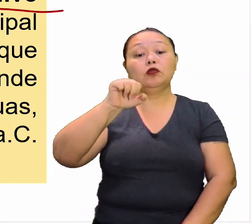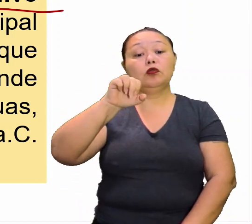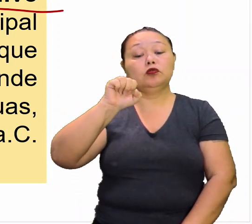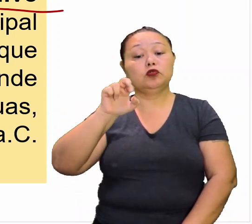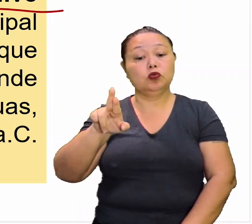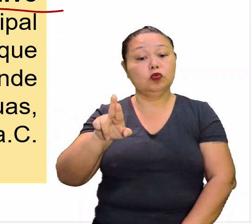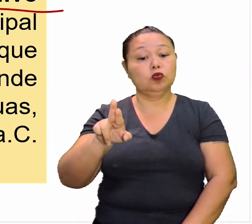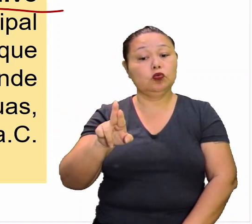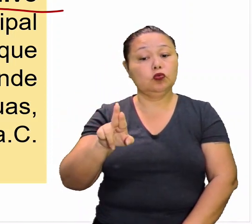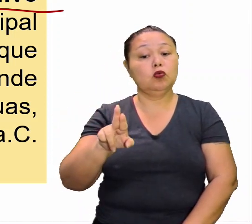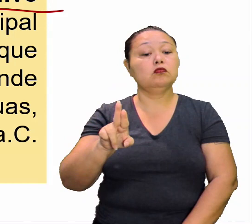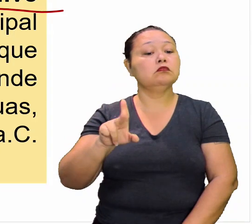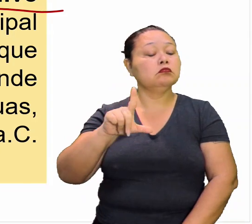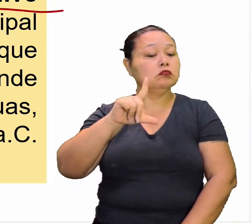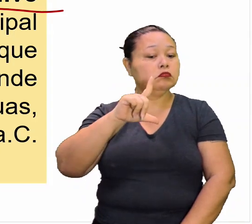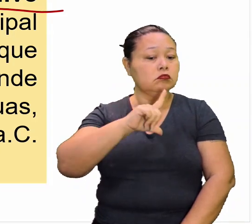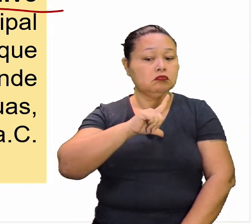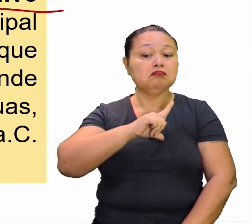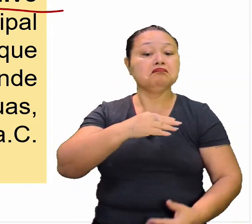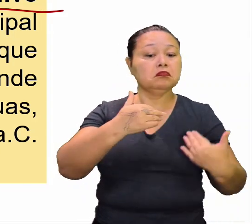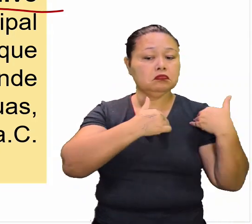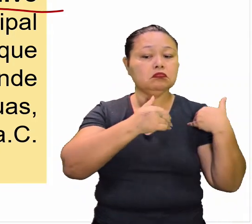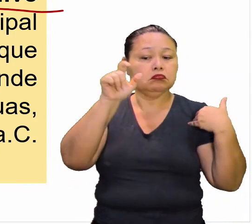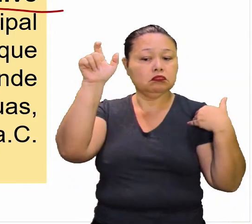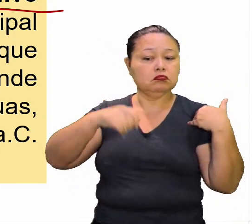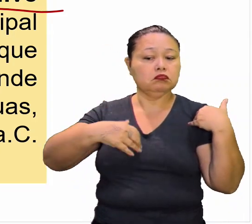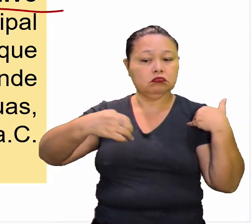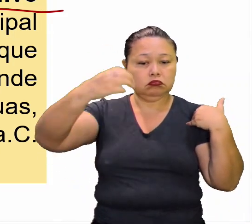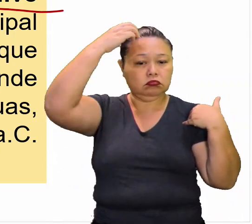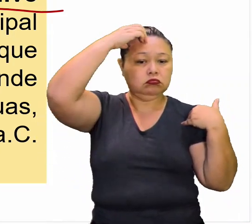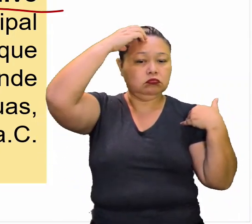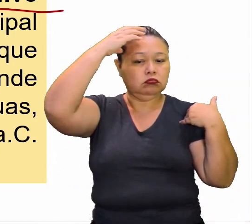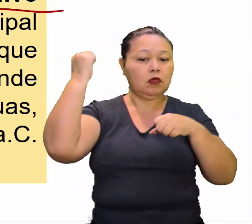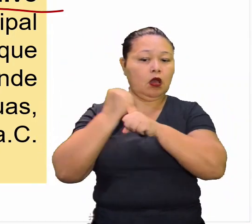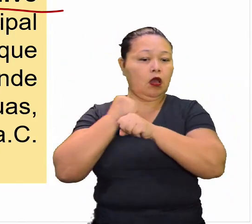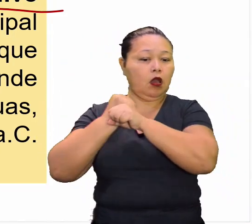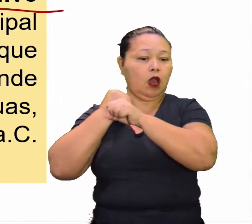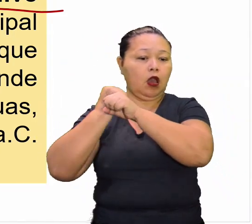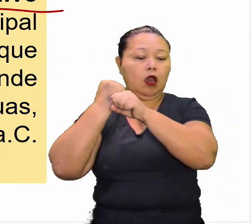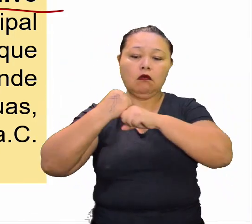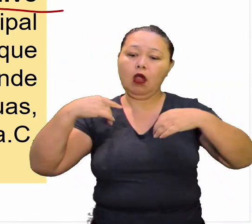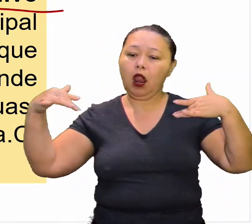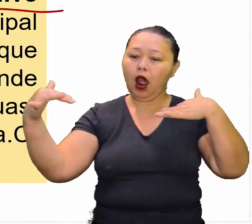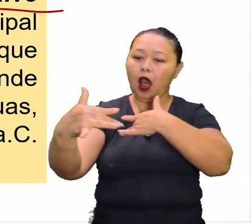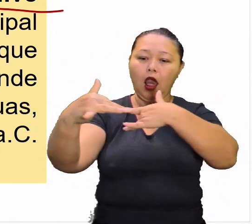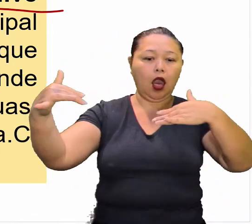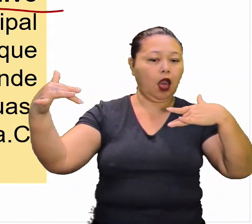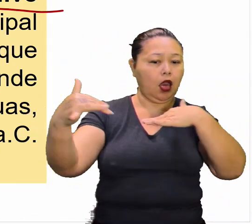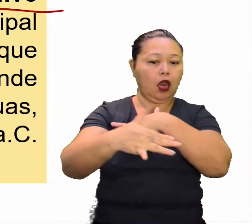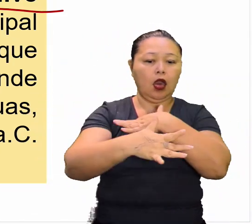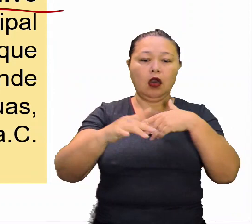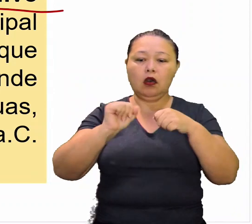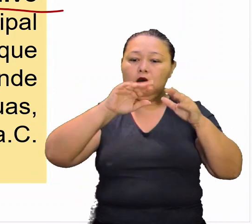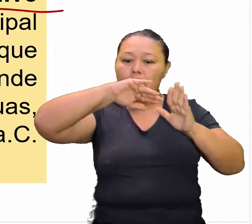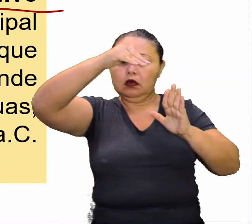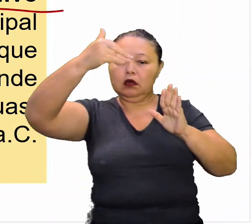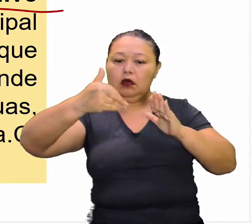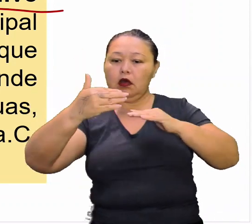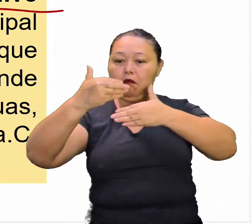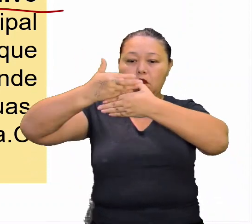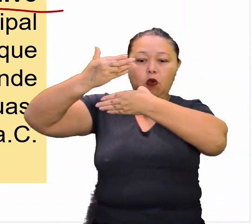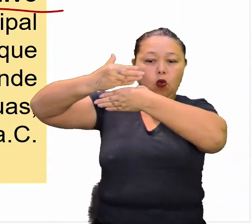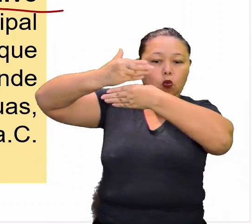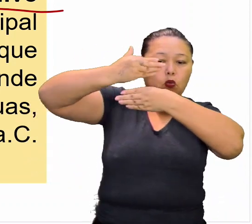Nabucodonosor, que teria sido responsável pela construção da grande obra urbanas, como templos,